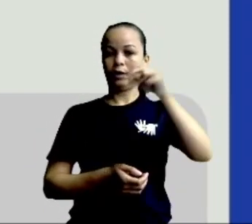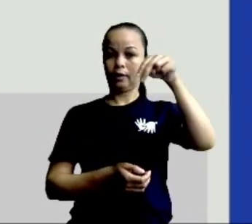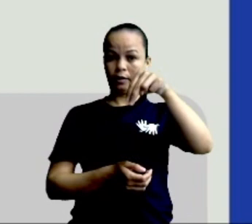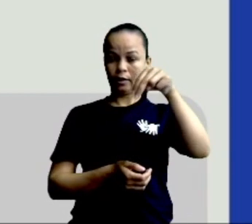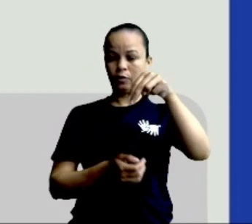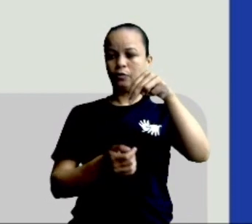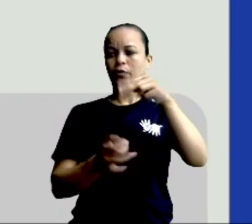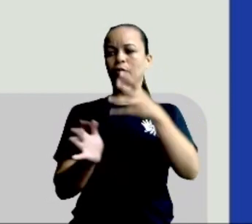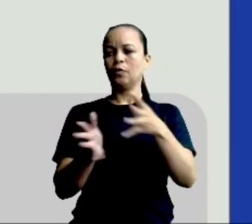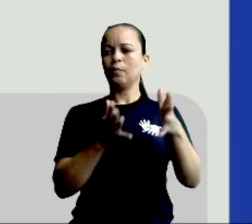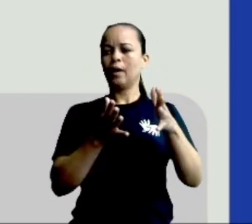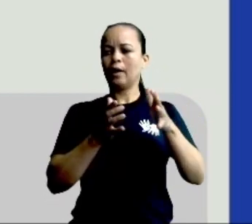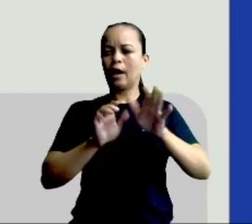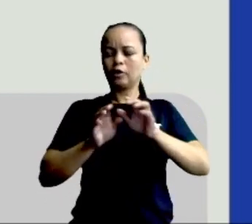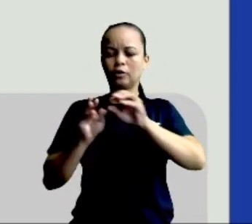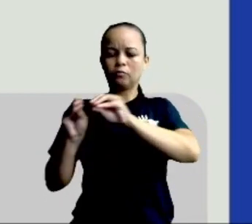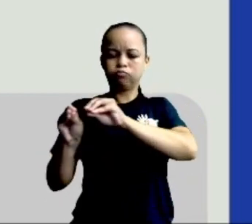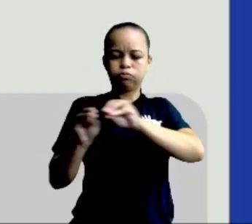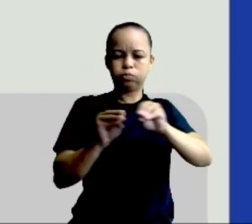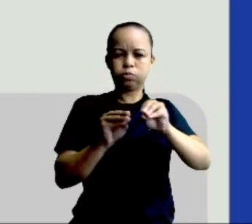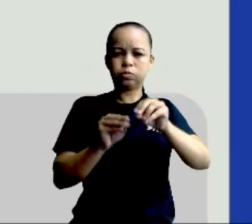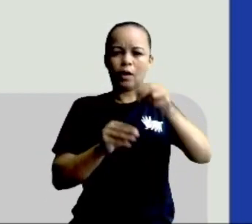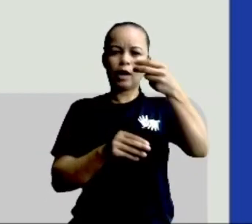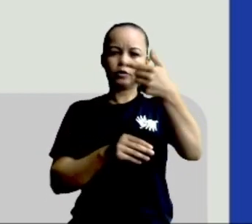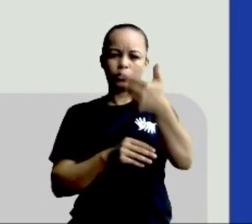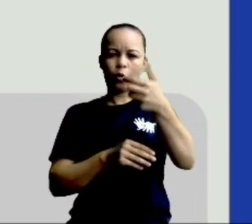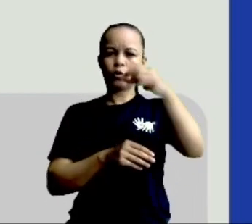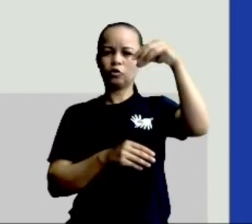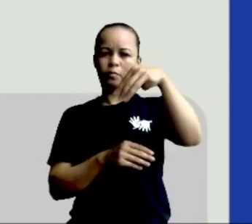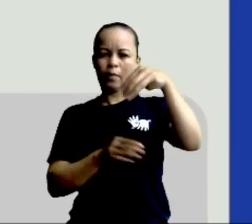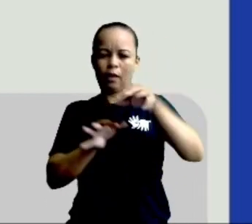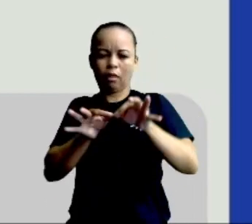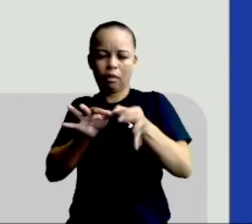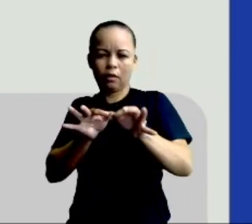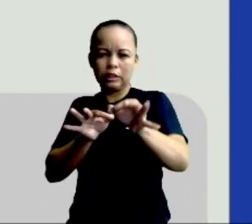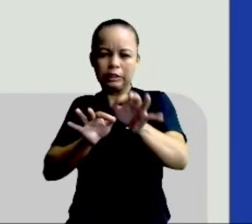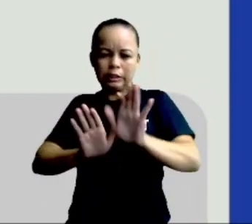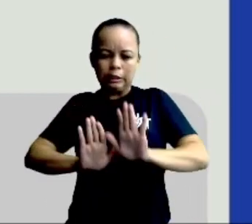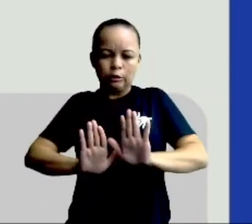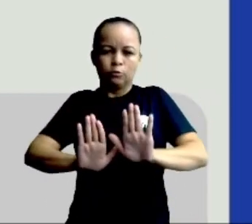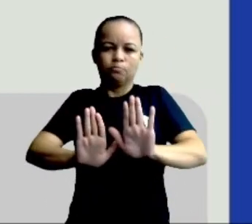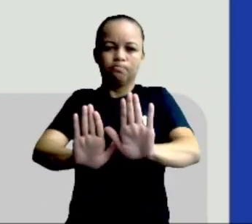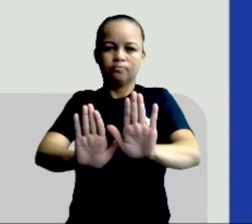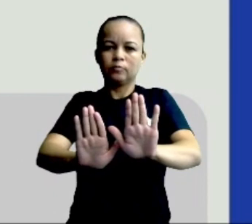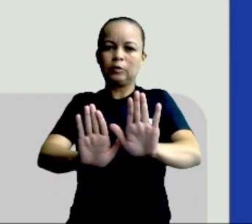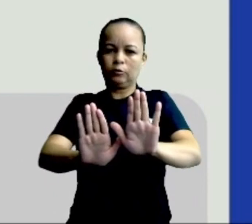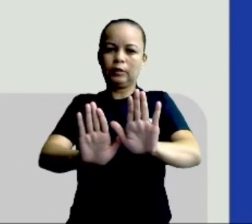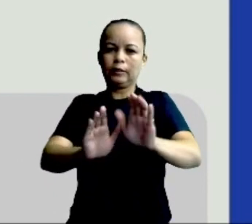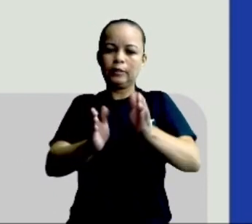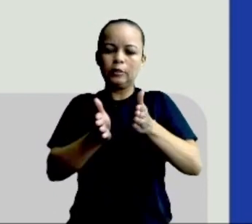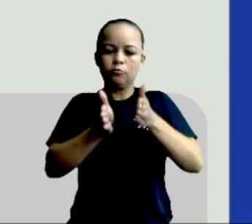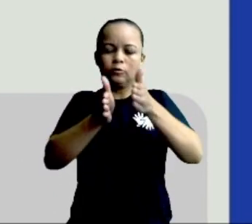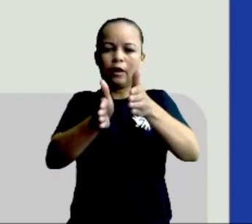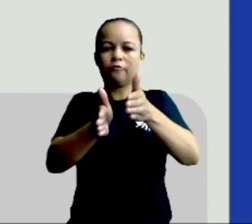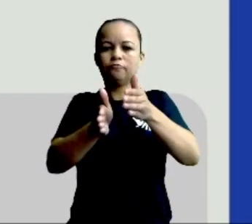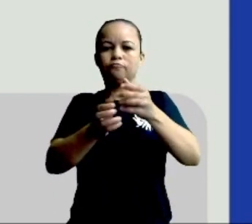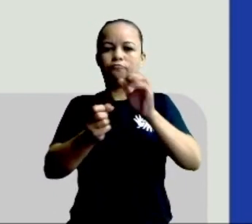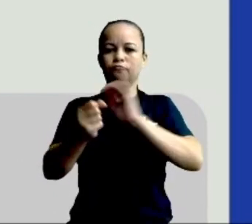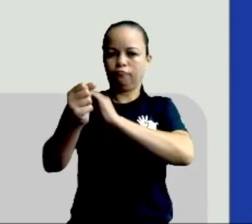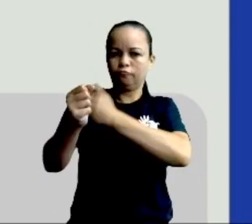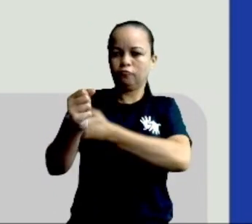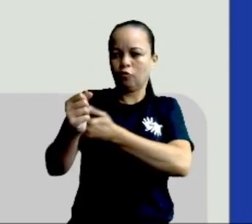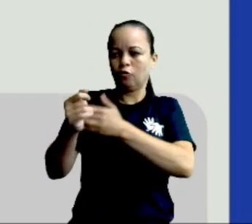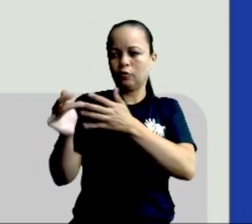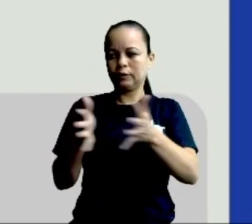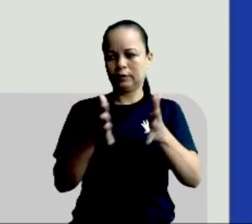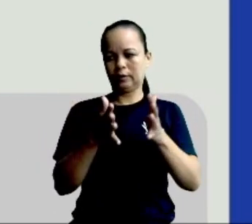arrastar um móvel a 2 metros de distância na direção e no sentido da força? Então, ó,